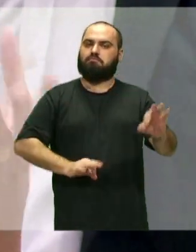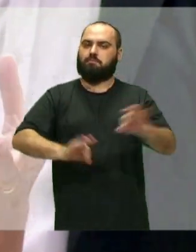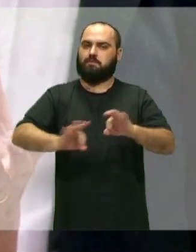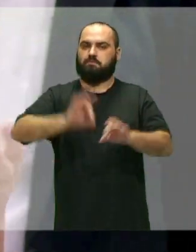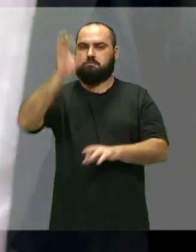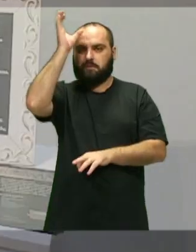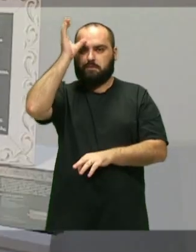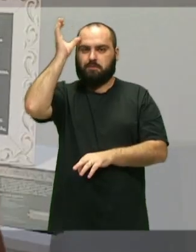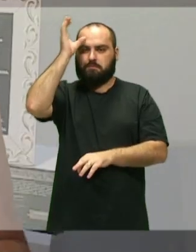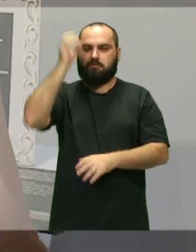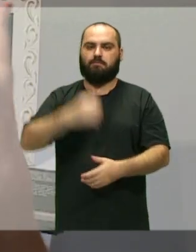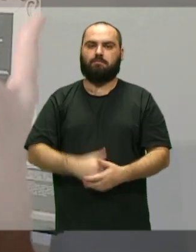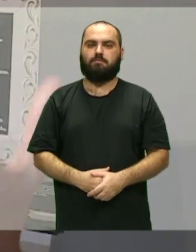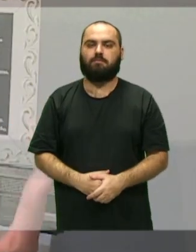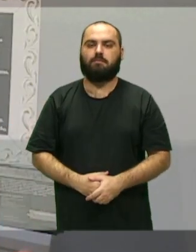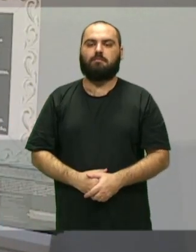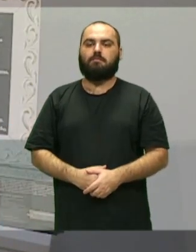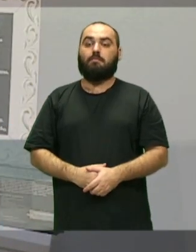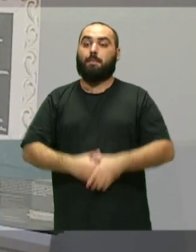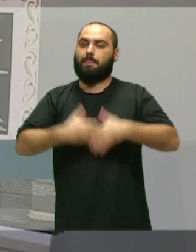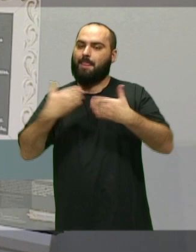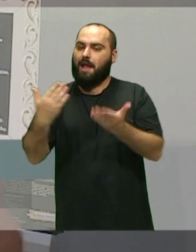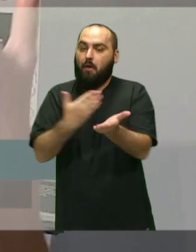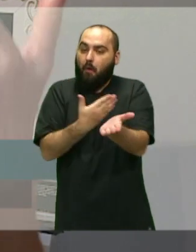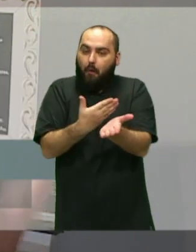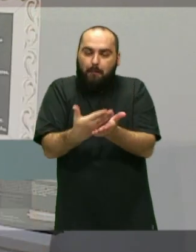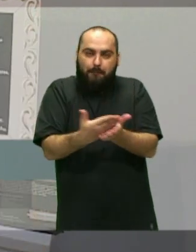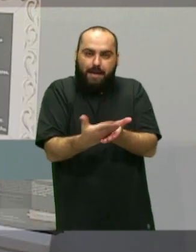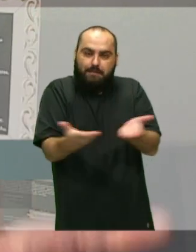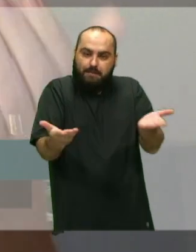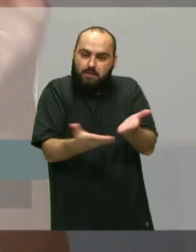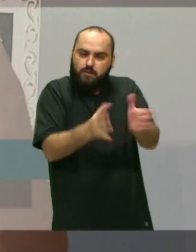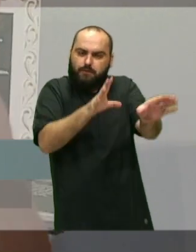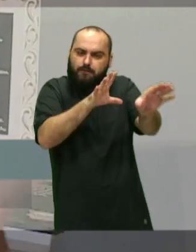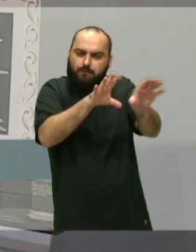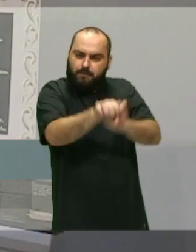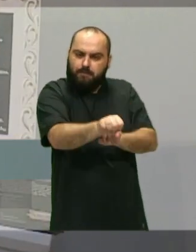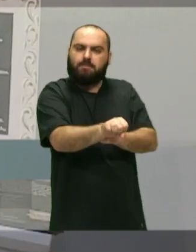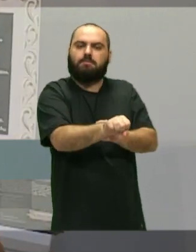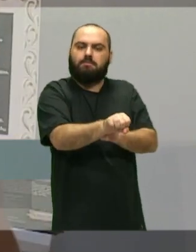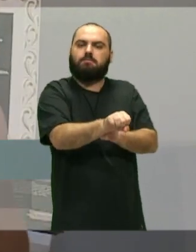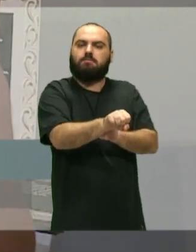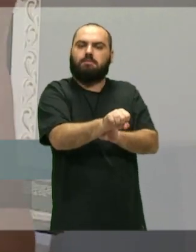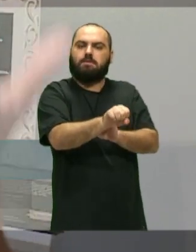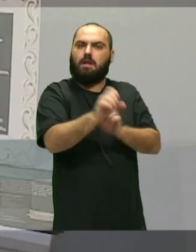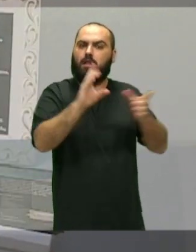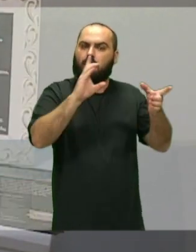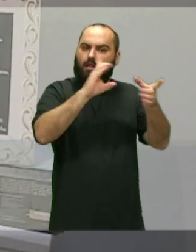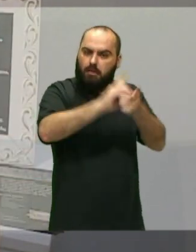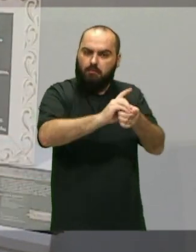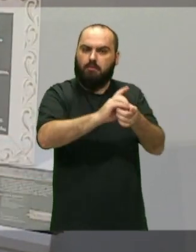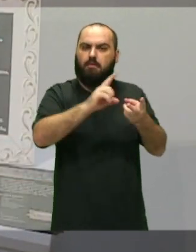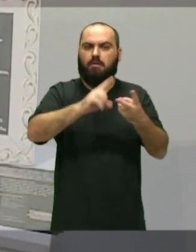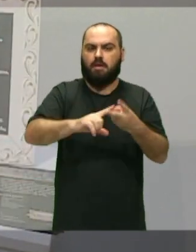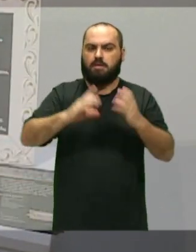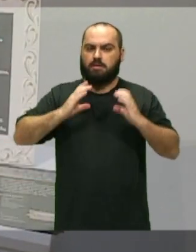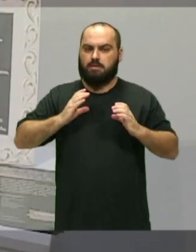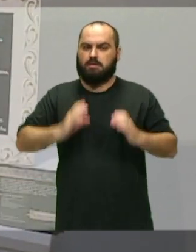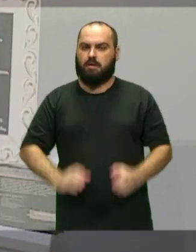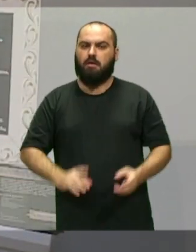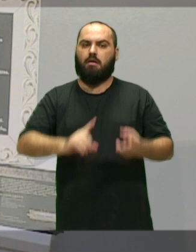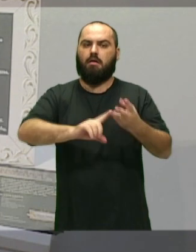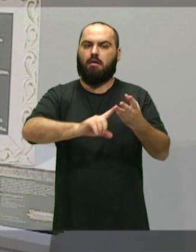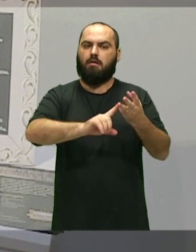conscientes essa iniciação para uma formação para Democracia para cidadania e